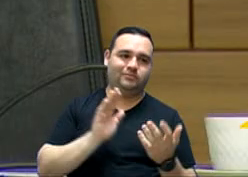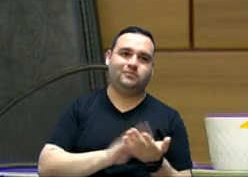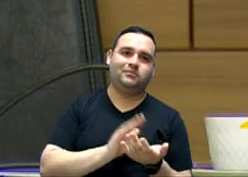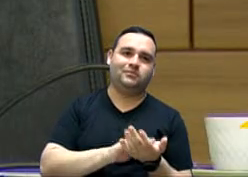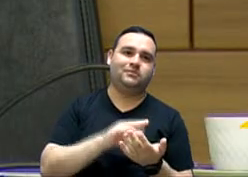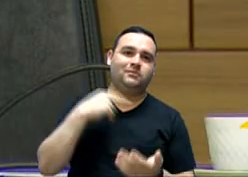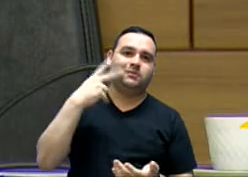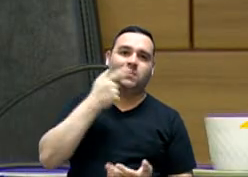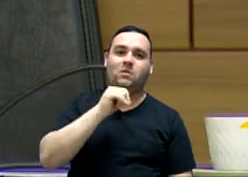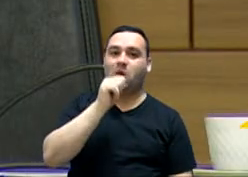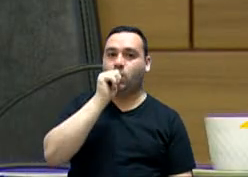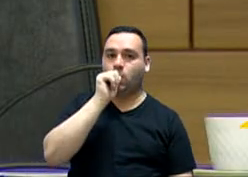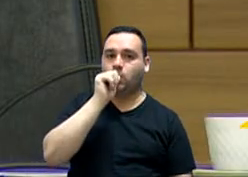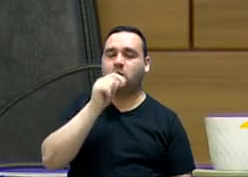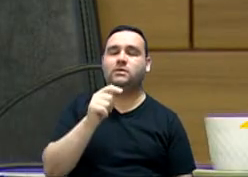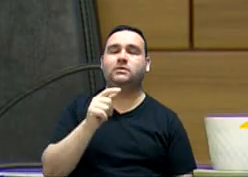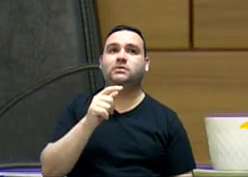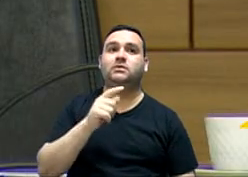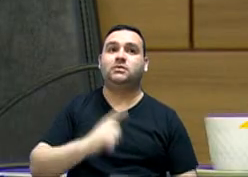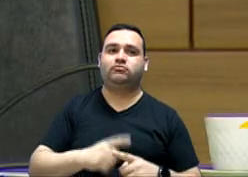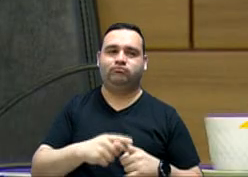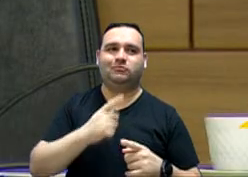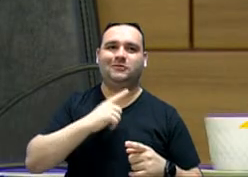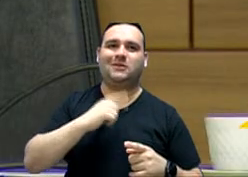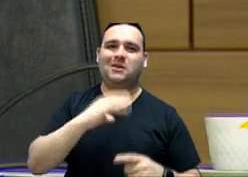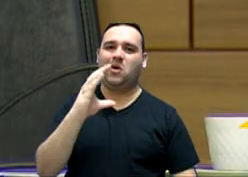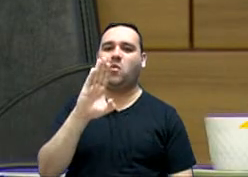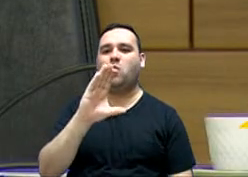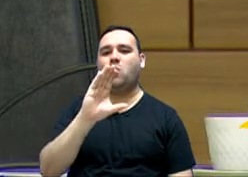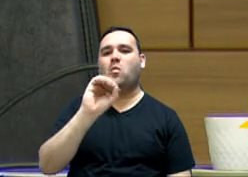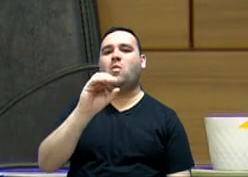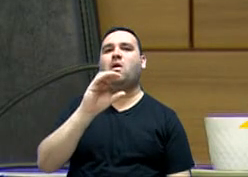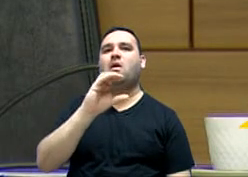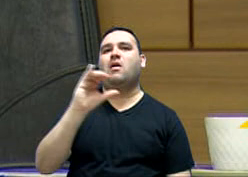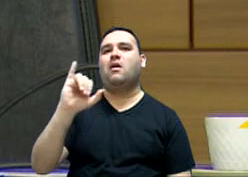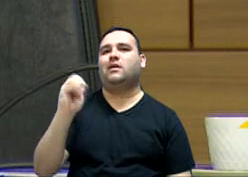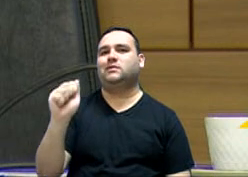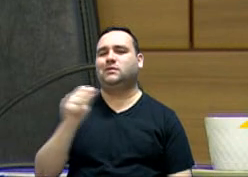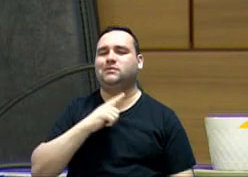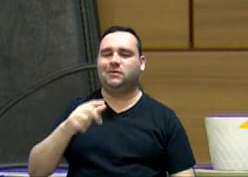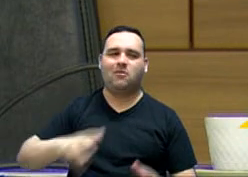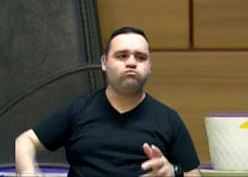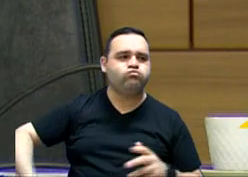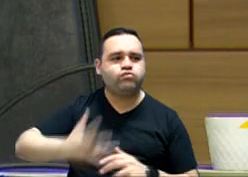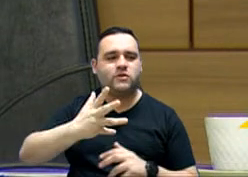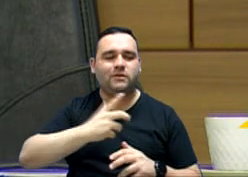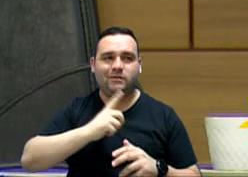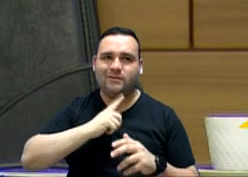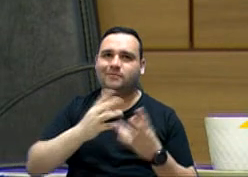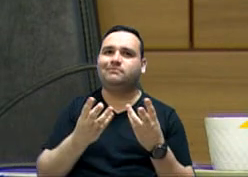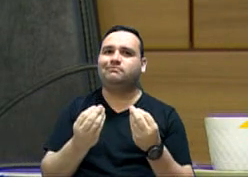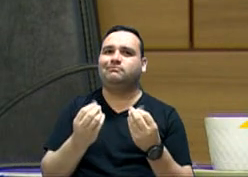Parabéns, vereador Silvano Júnior, que joga muita bota, né? Ei, vereador, tá bom?